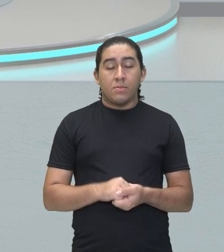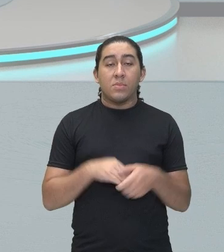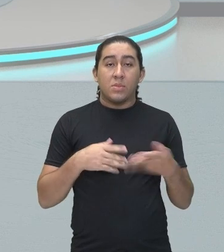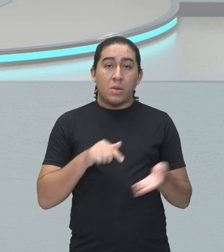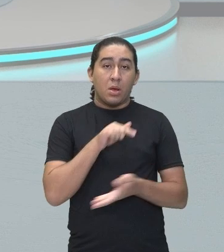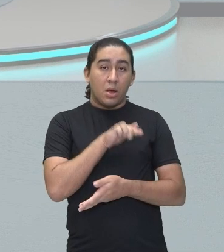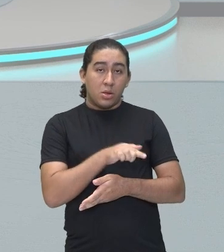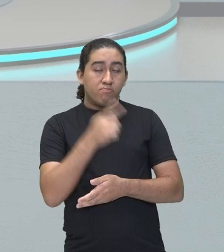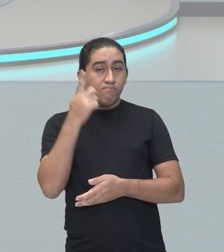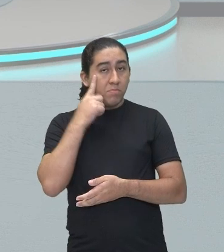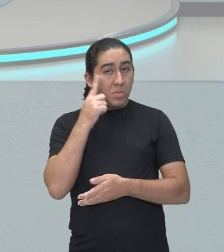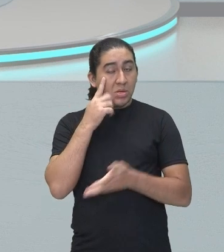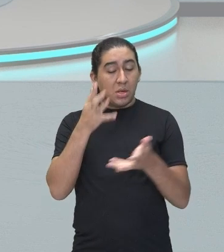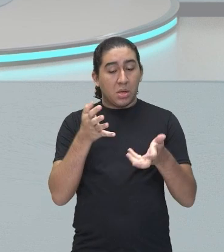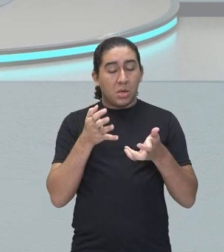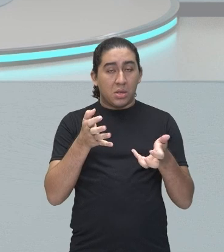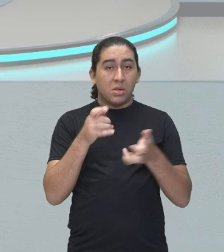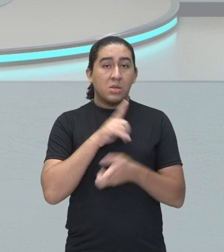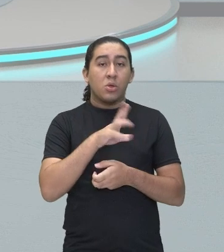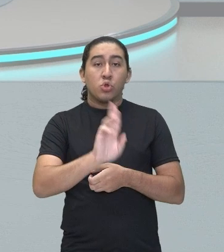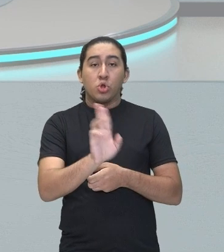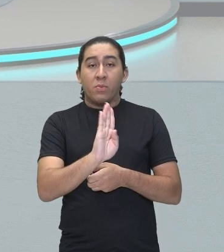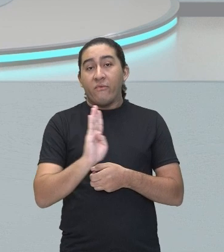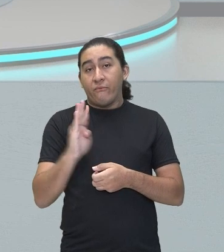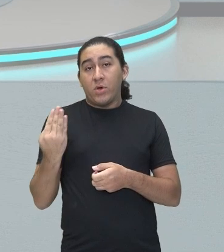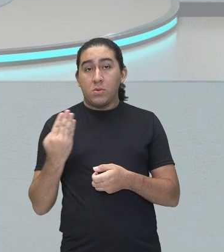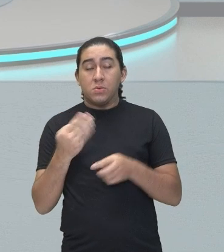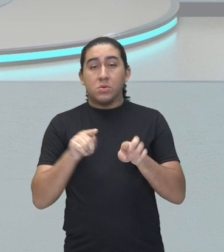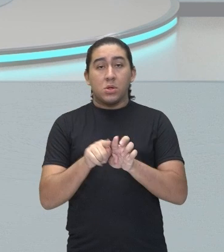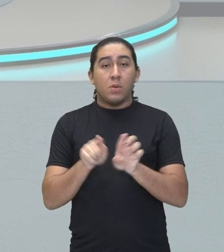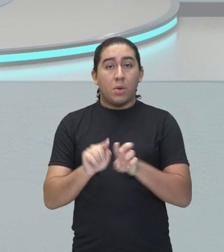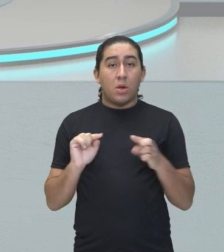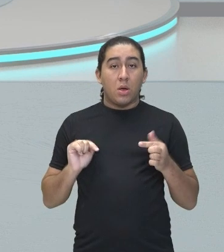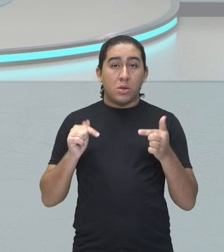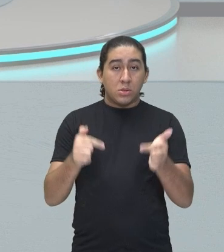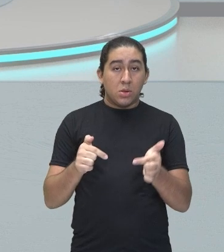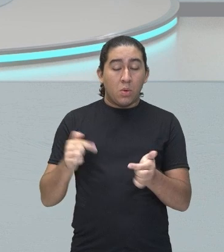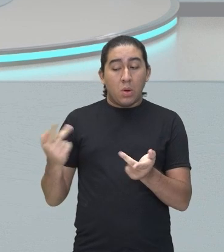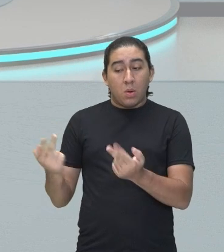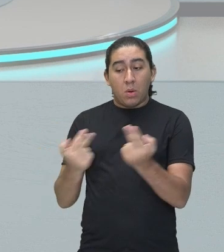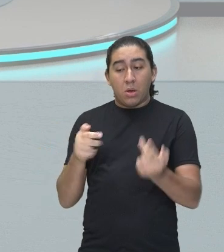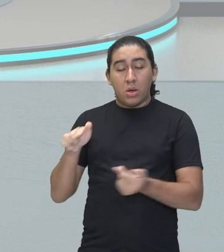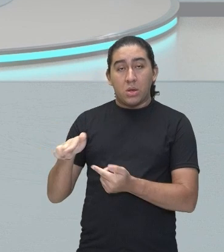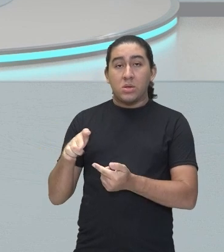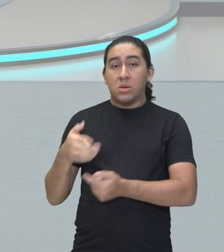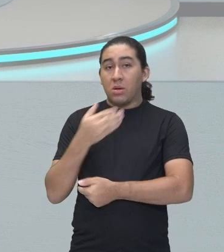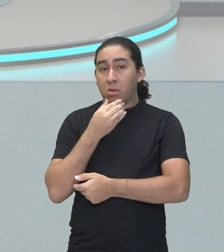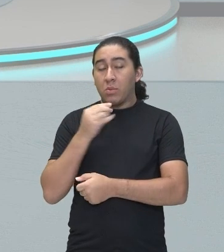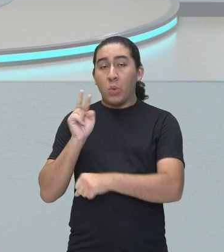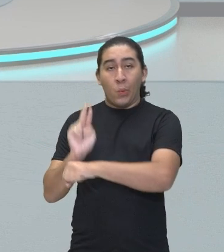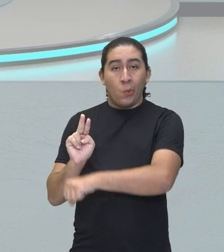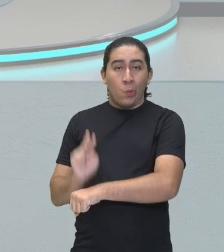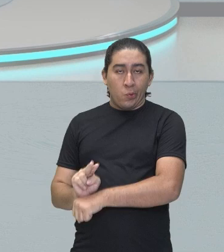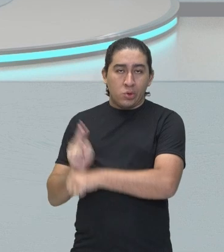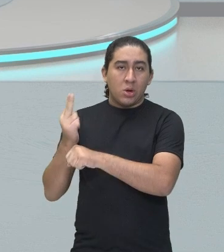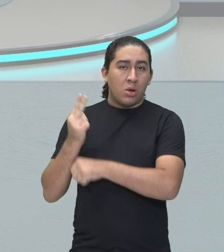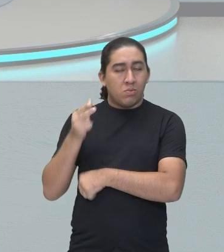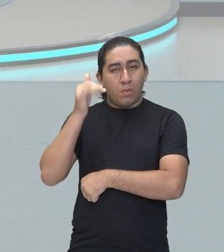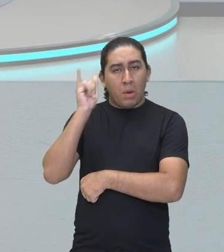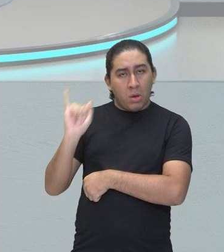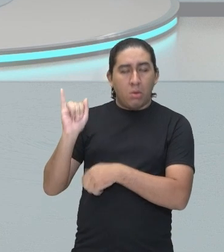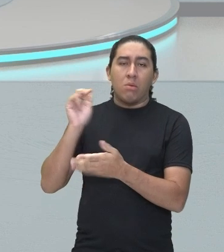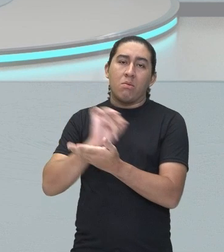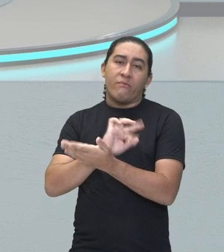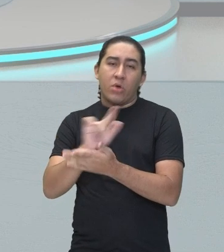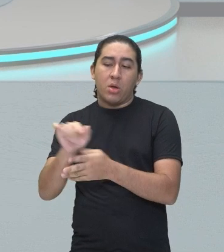pseudônimos de pastores e assumiam uma atitude de pastores que cuidam de rebanhos, de ovelhas, do